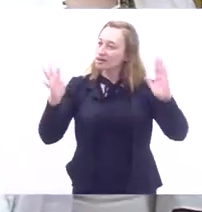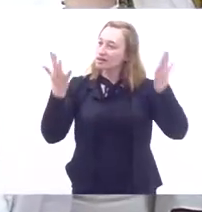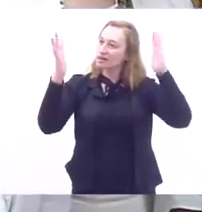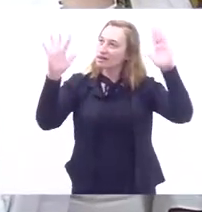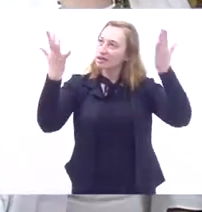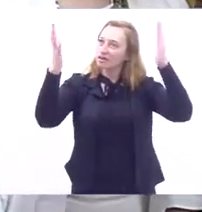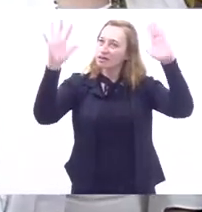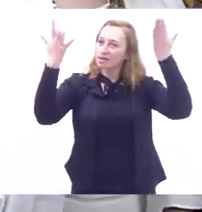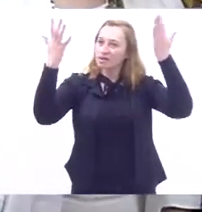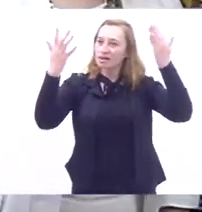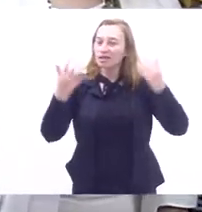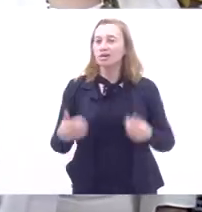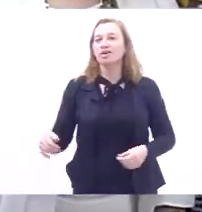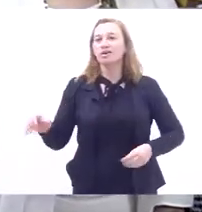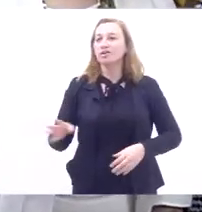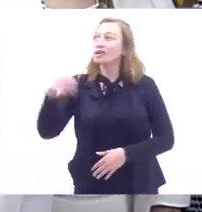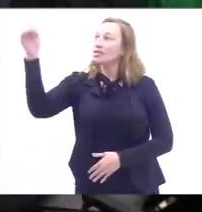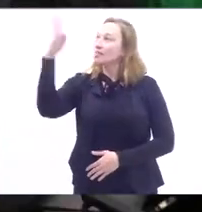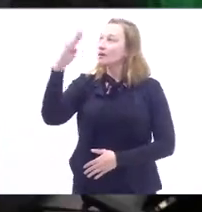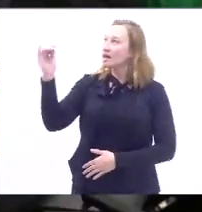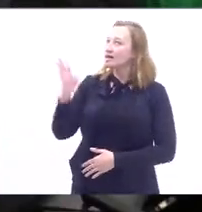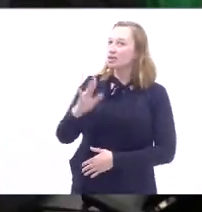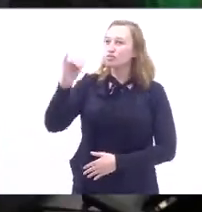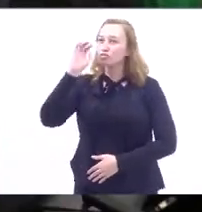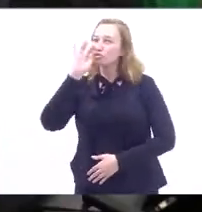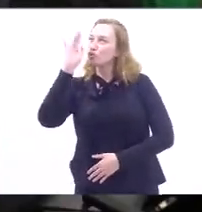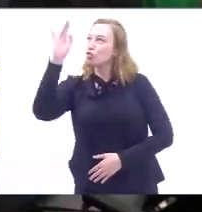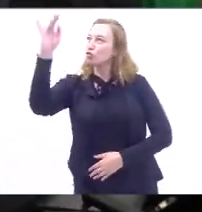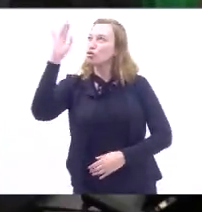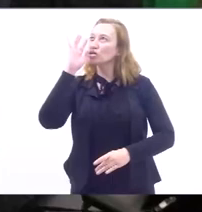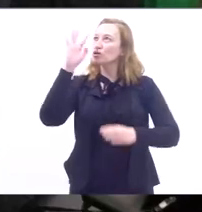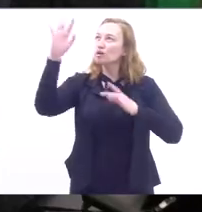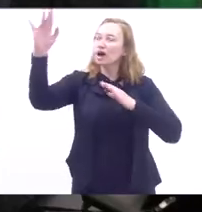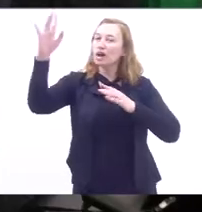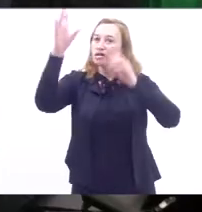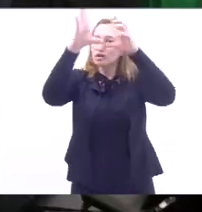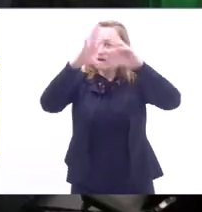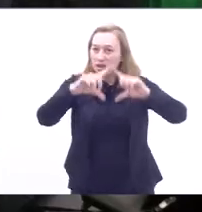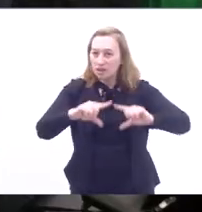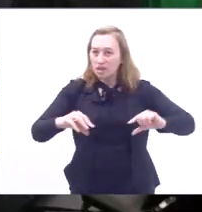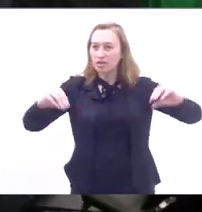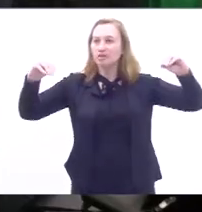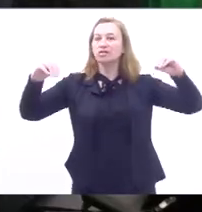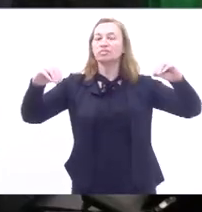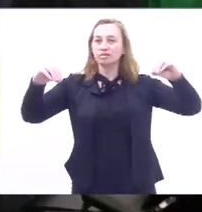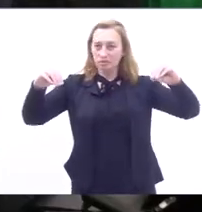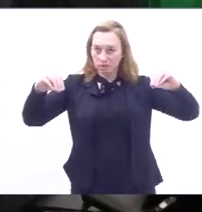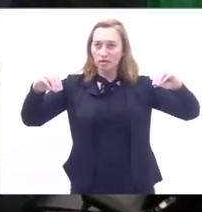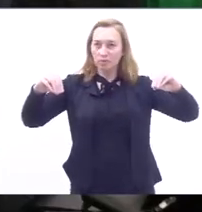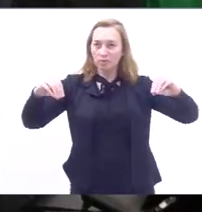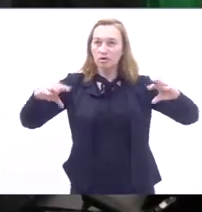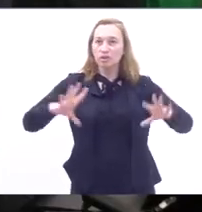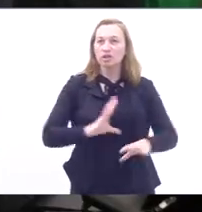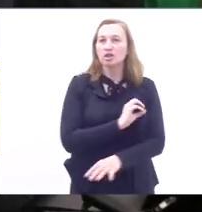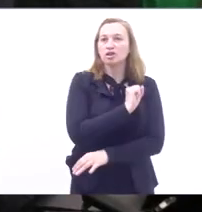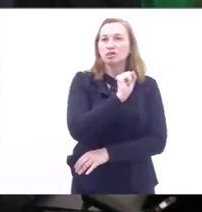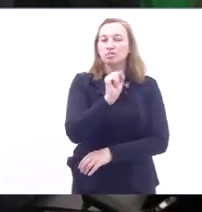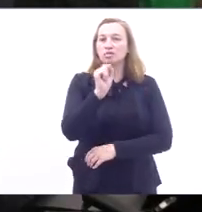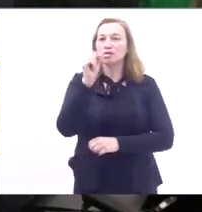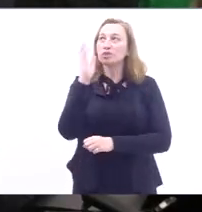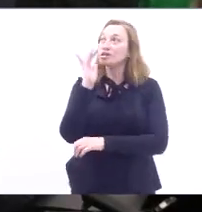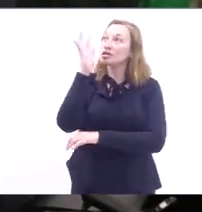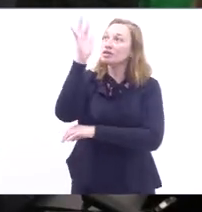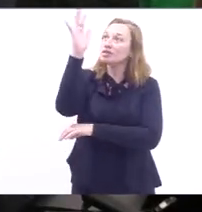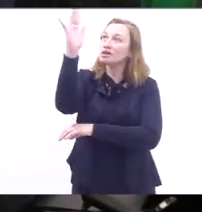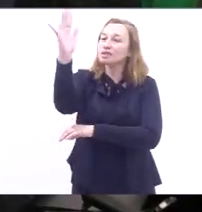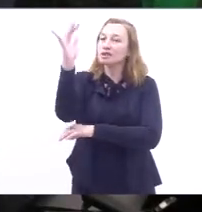toda pátria, salve, salve. Brasil, um sonho intenso, raio vívido, de amor e de